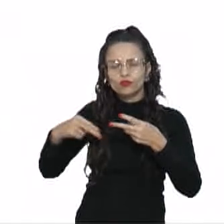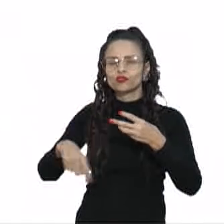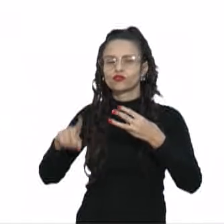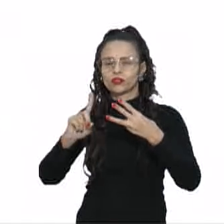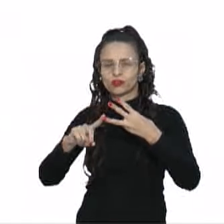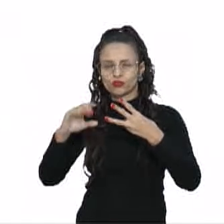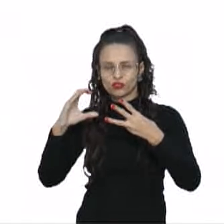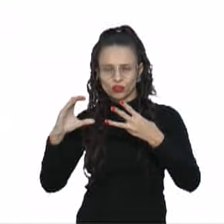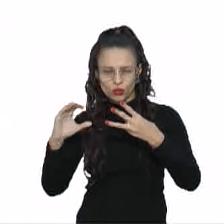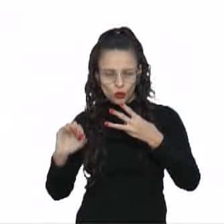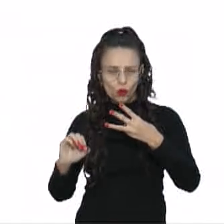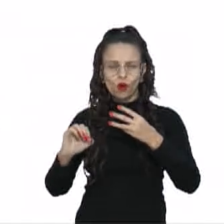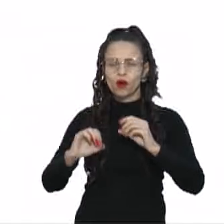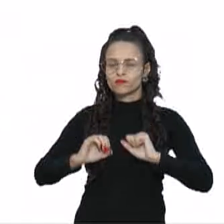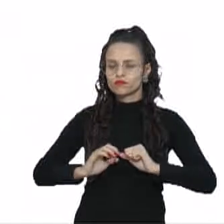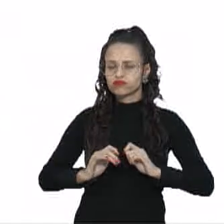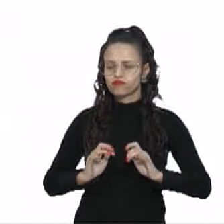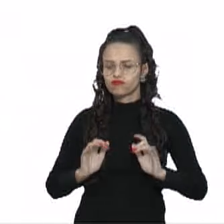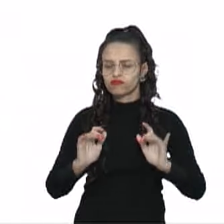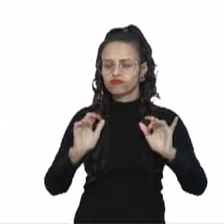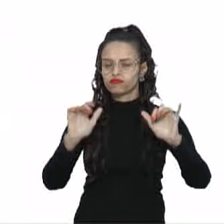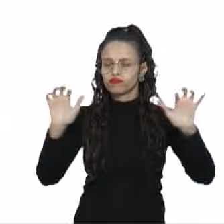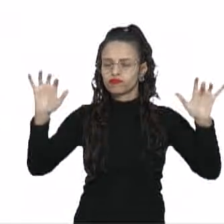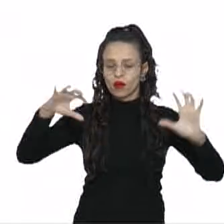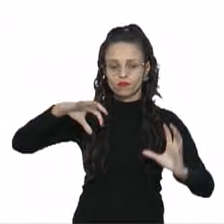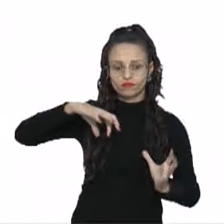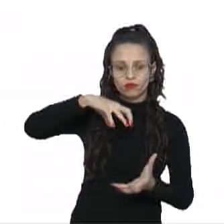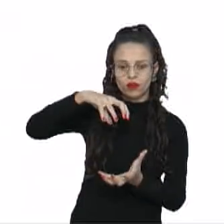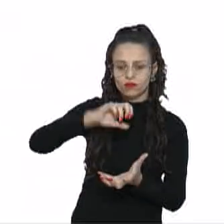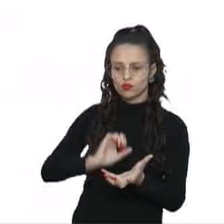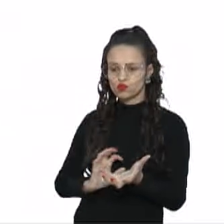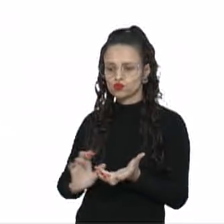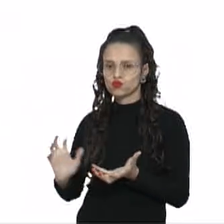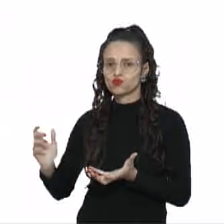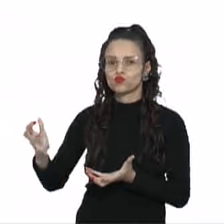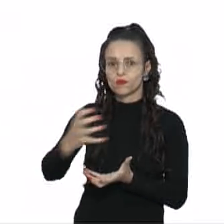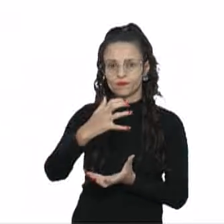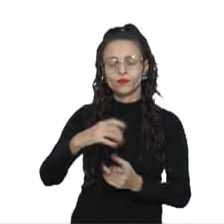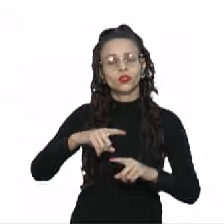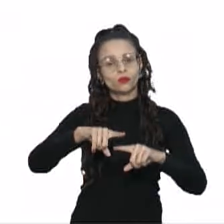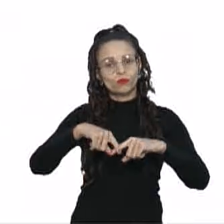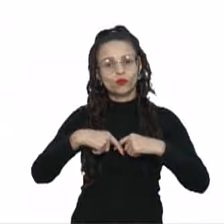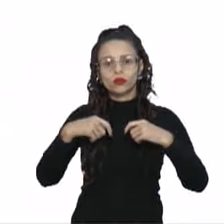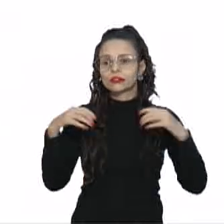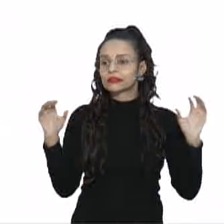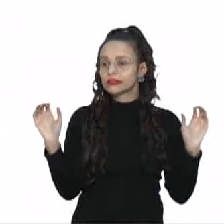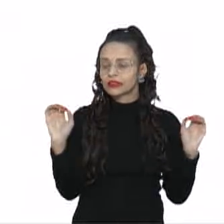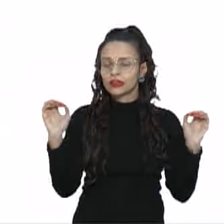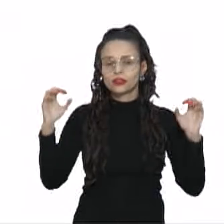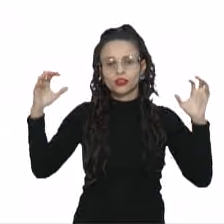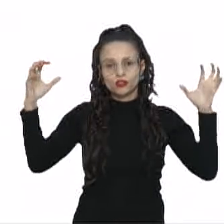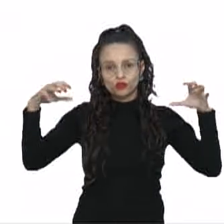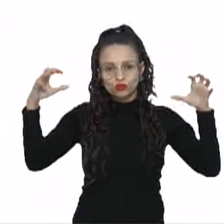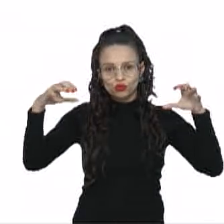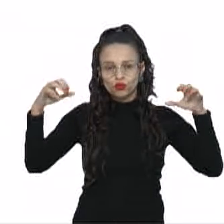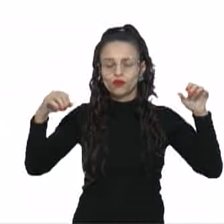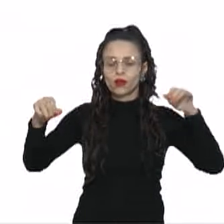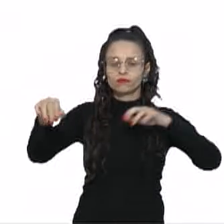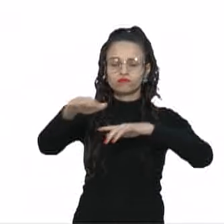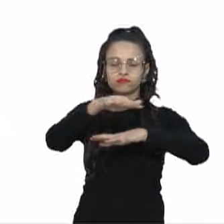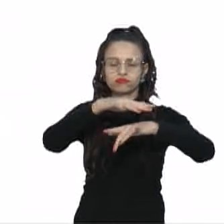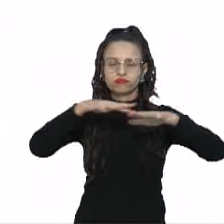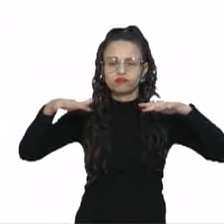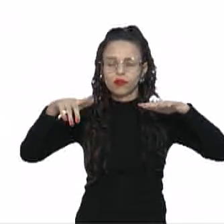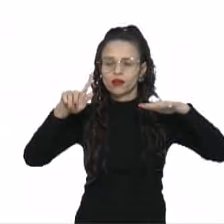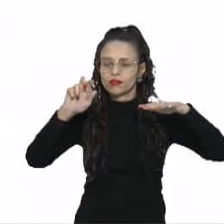liberada pelo fogo e pela fumaça são lançadas na atmosfera. Por causa do tempo seco, os gases se acumulam e, misturados ao